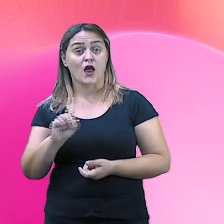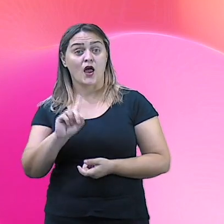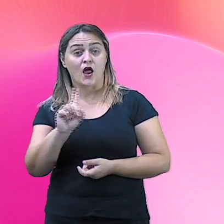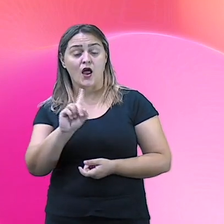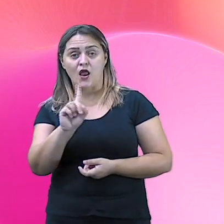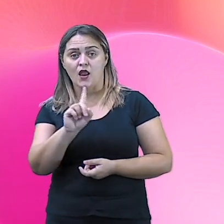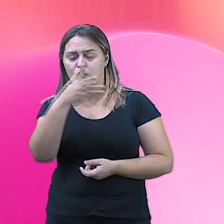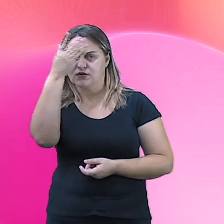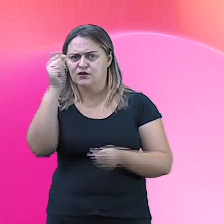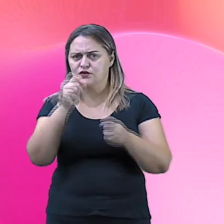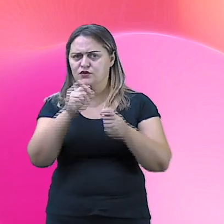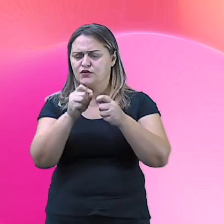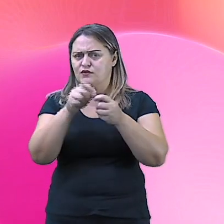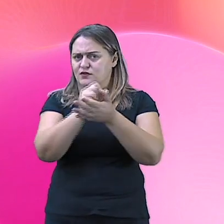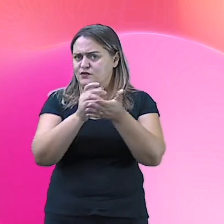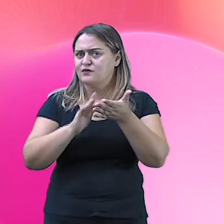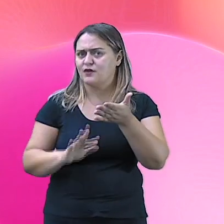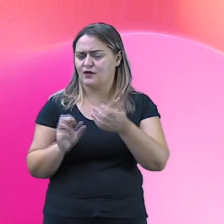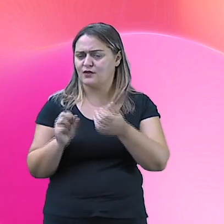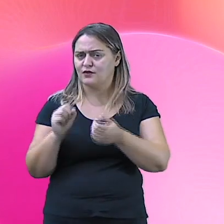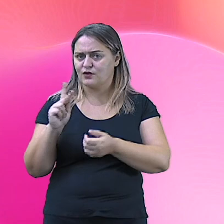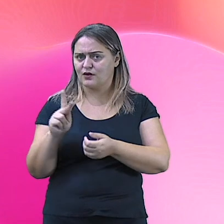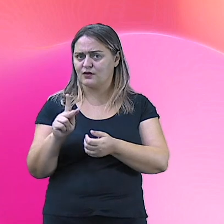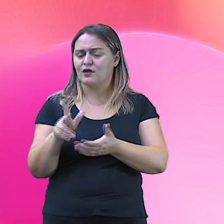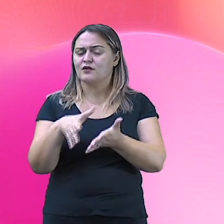as atividades e não se esqueçam, se